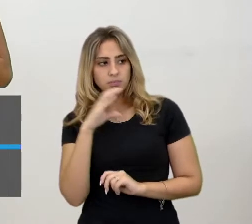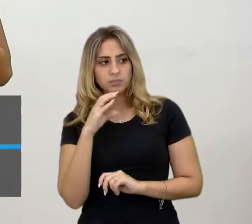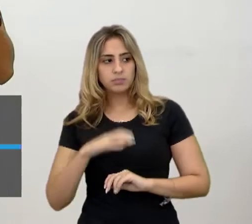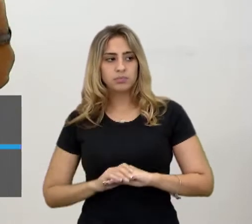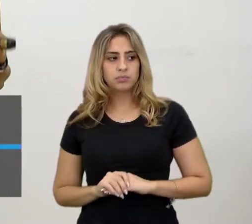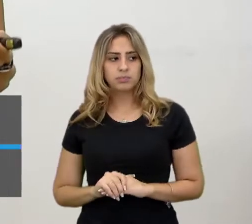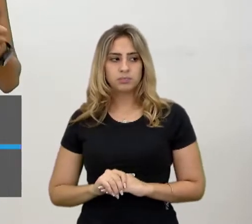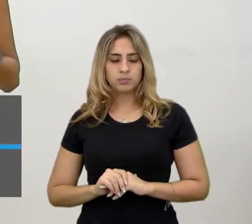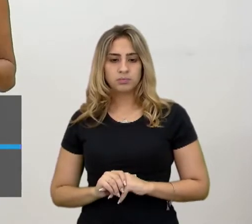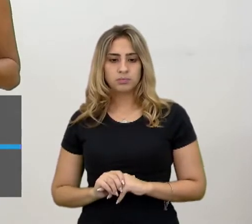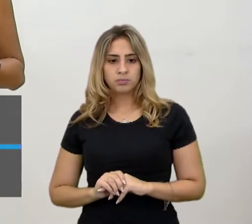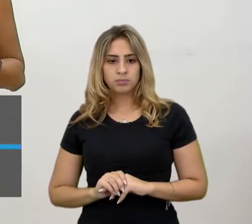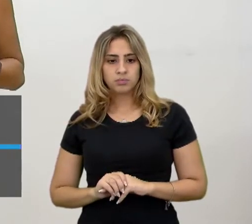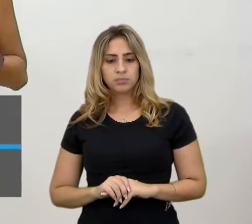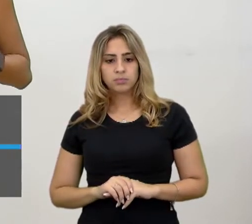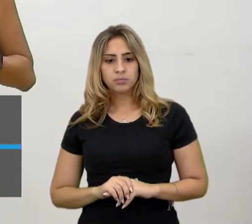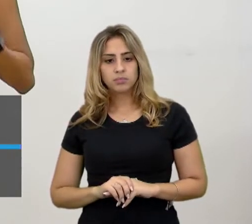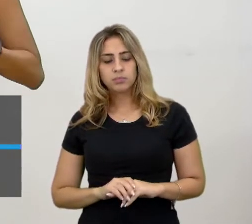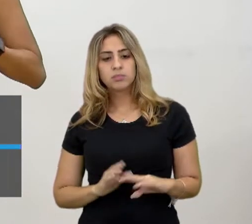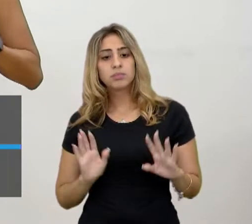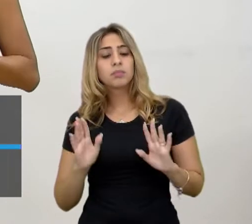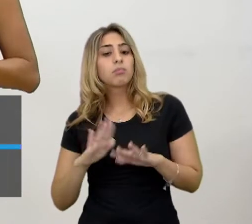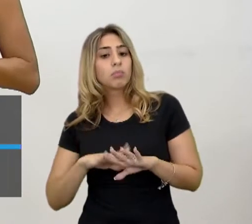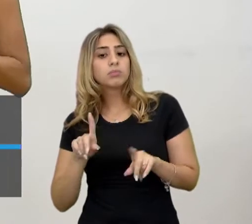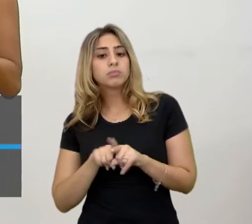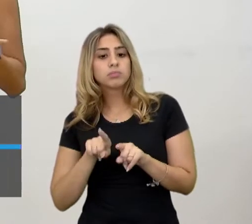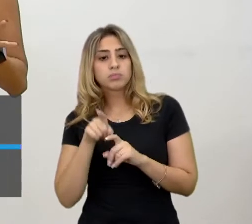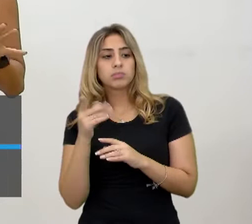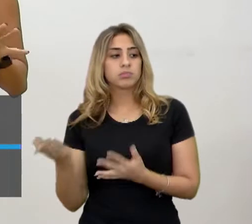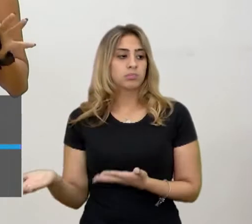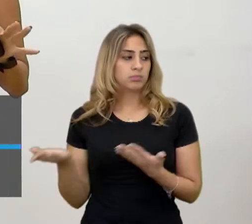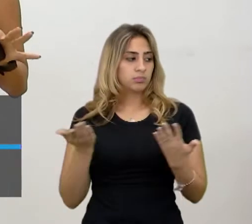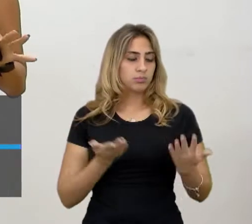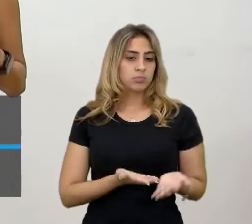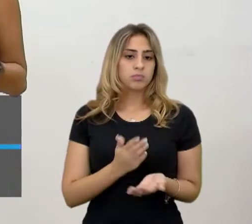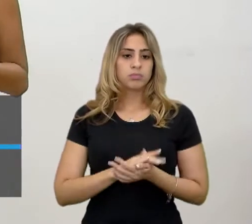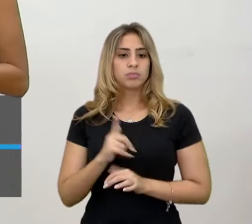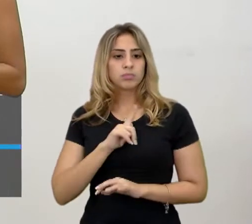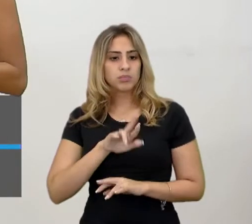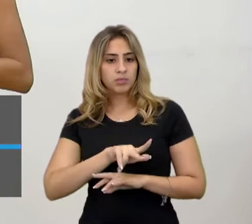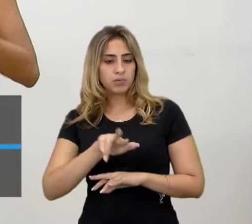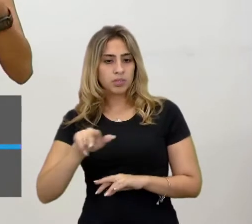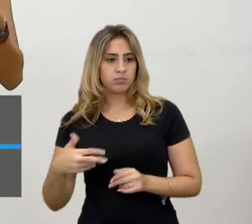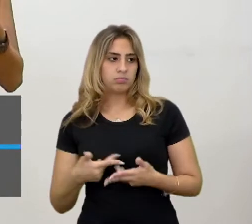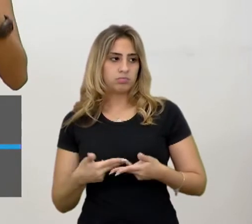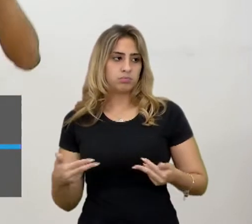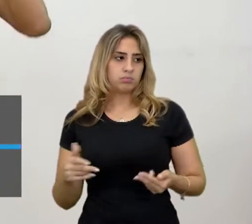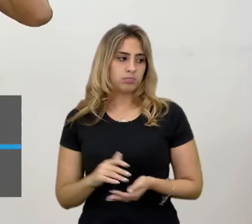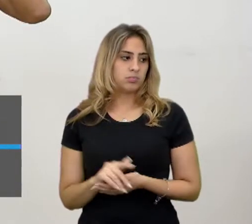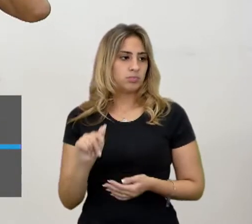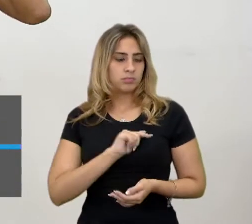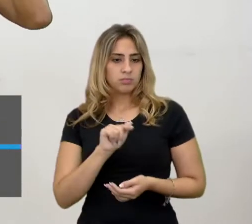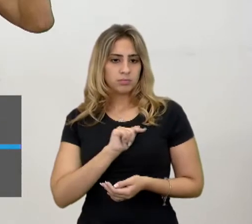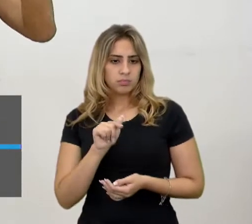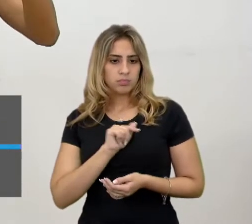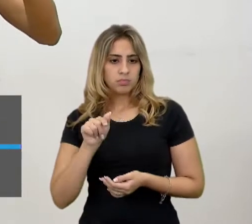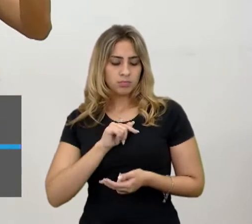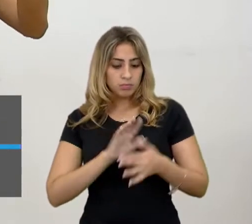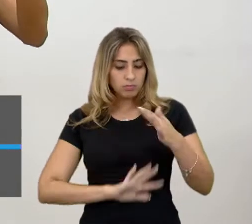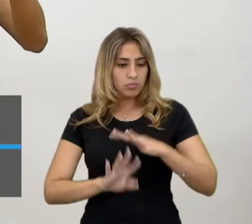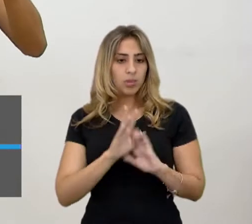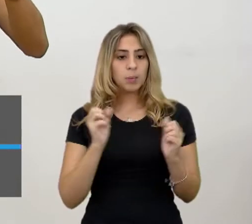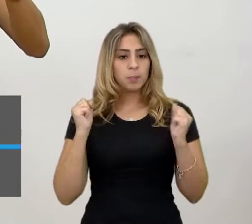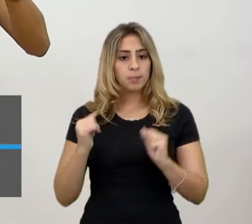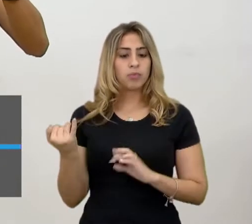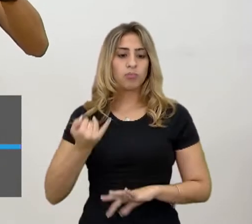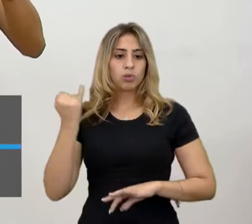superfície para a gente gerar eletricidade, tá bom? Mas ela chega, aqui no Brasil tem várias regiões, inclusive tem uma região potencial que